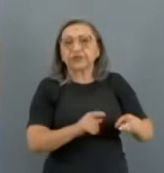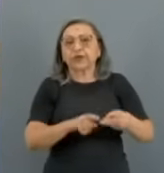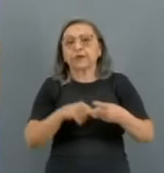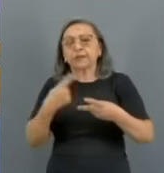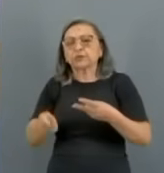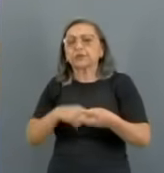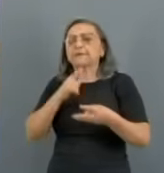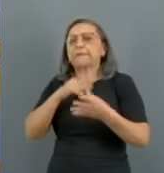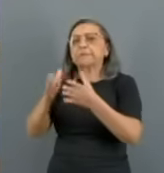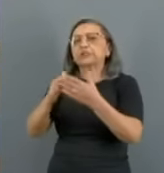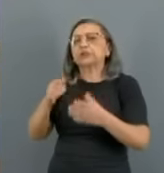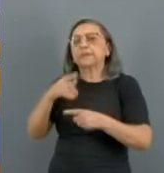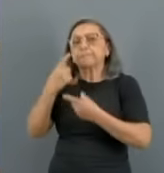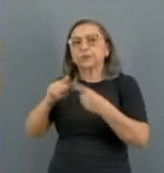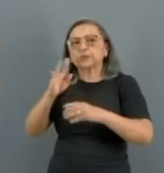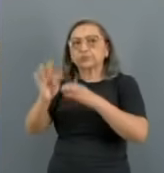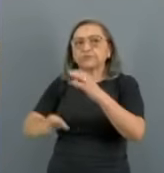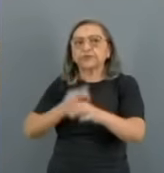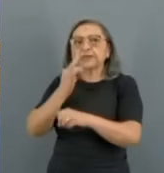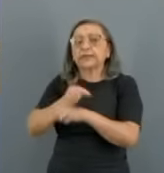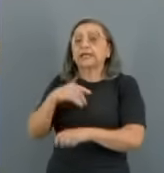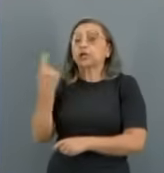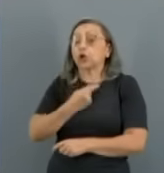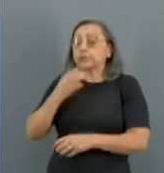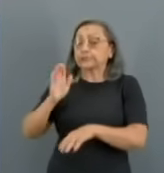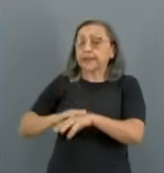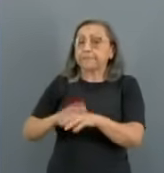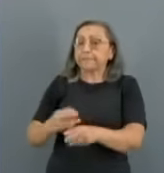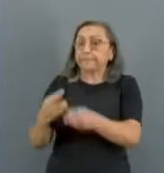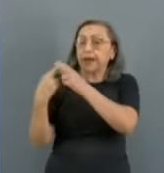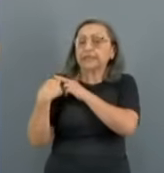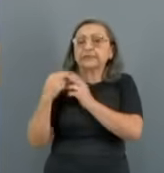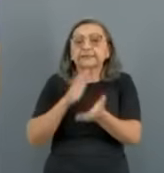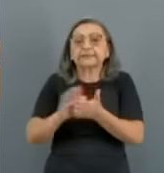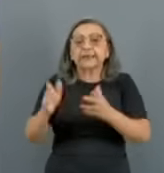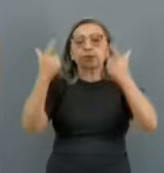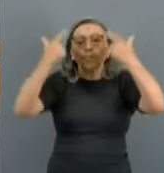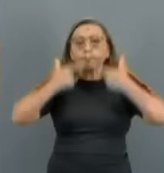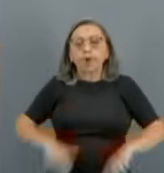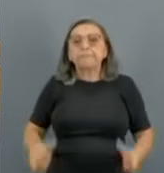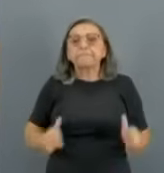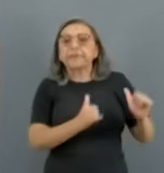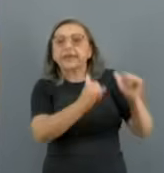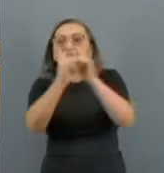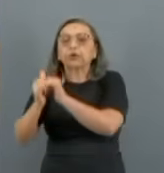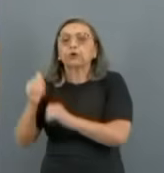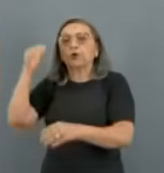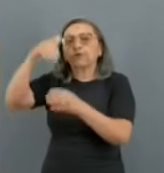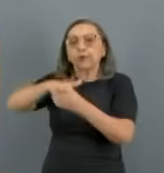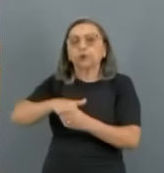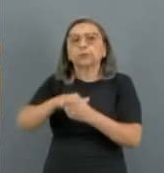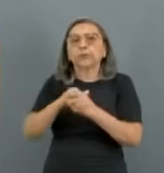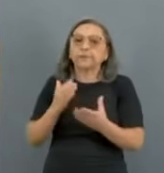no Fantástico. Da nossa parte é sem anistia e eu voto pela aprovação do parecer da relatora.